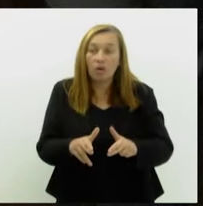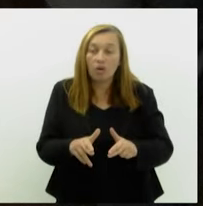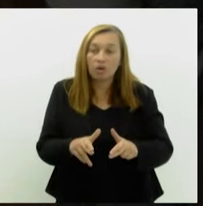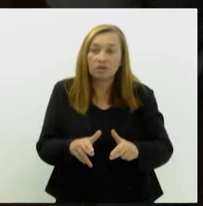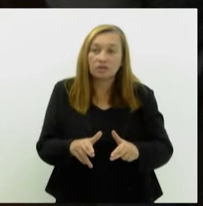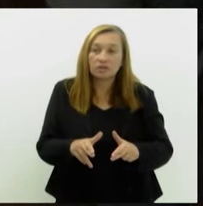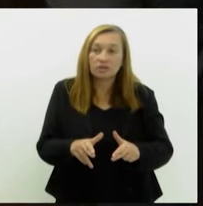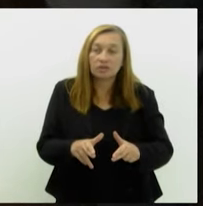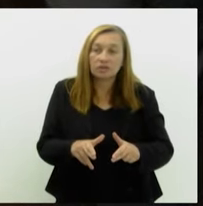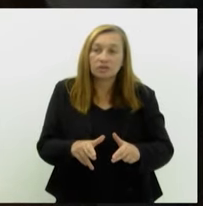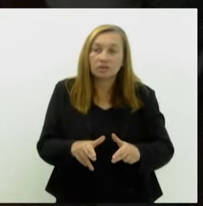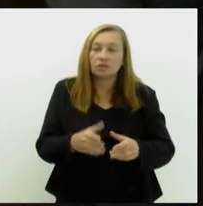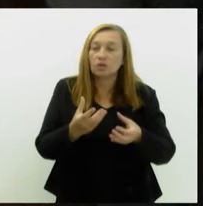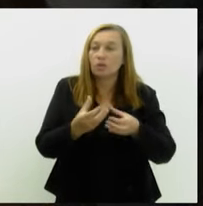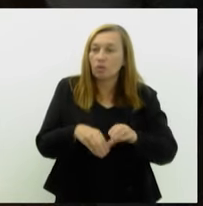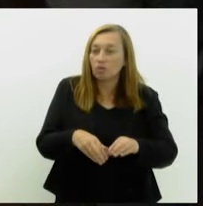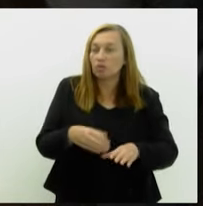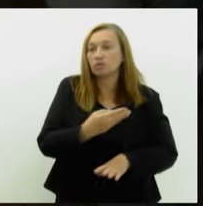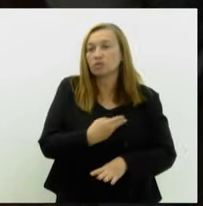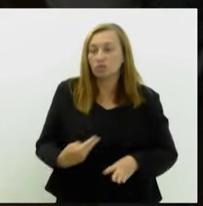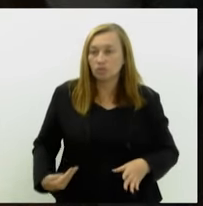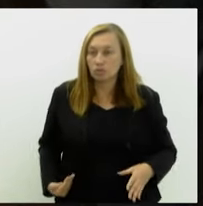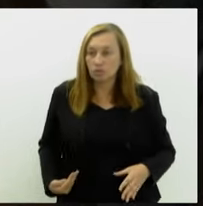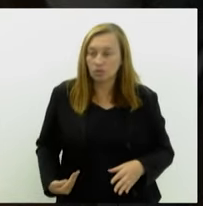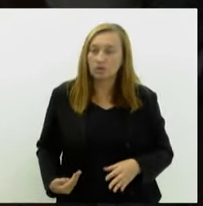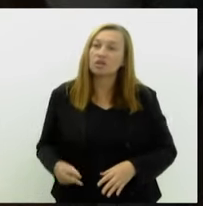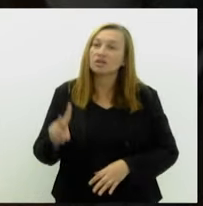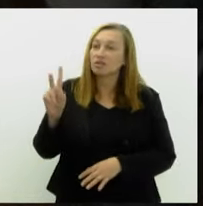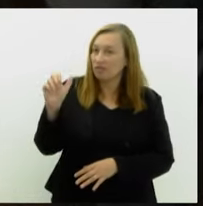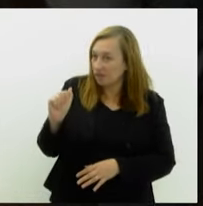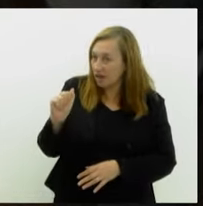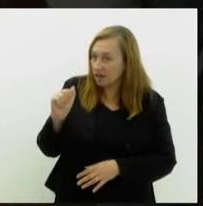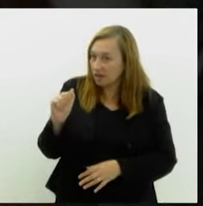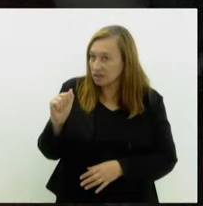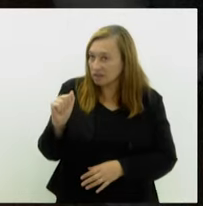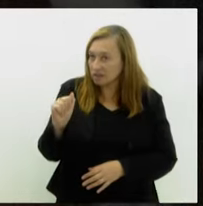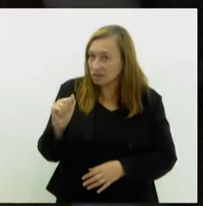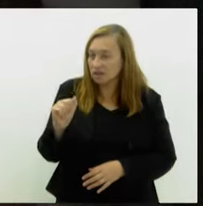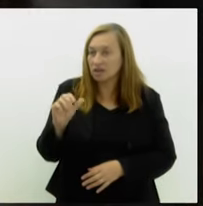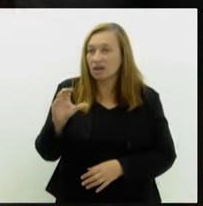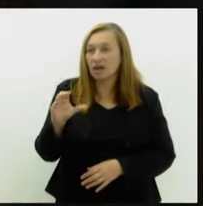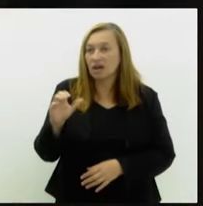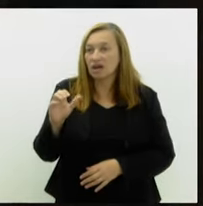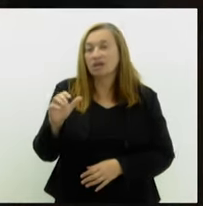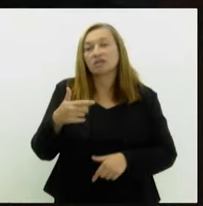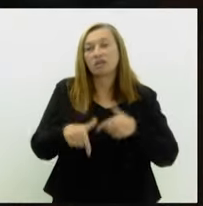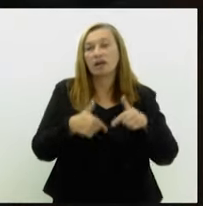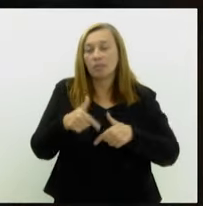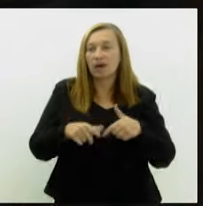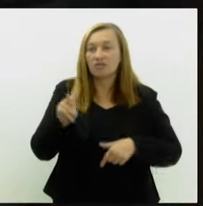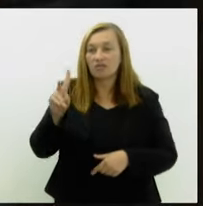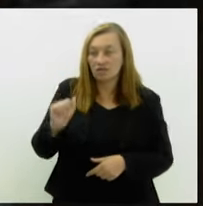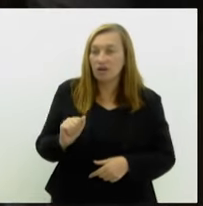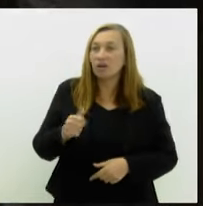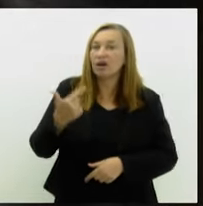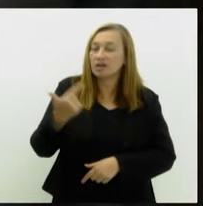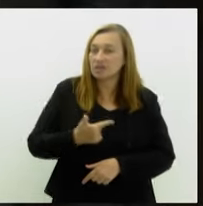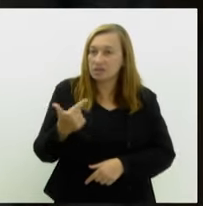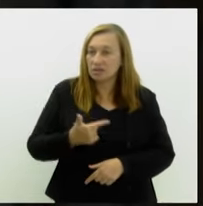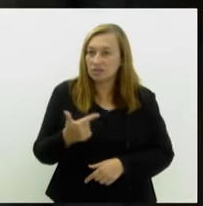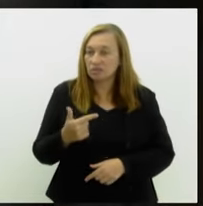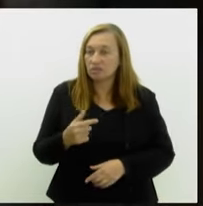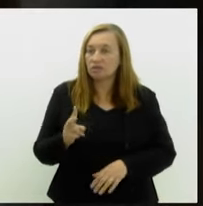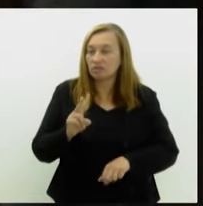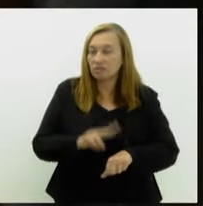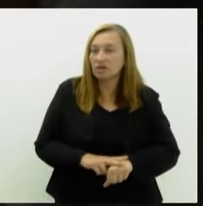de realizar concurso público para os preenchimentos das vagas, dos cargos vagos, é a segunda vez que um